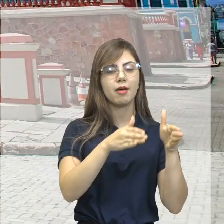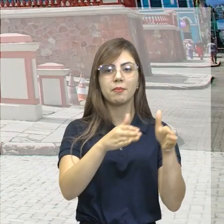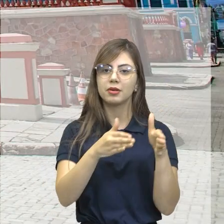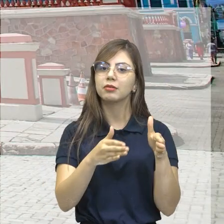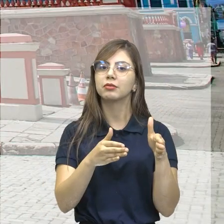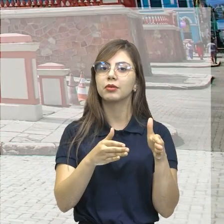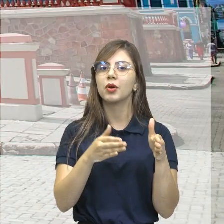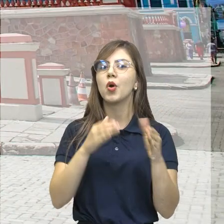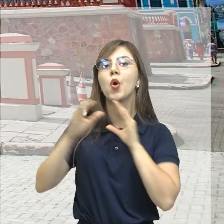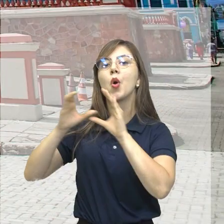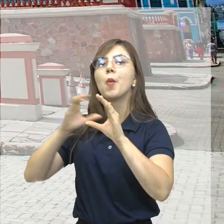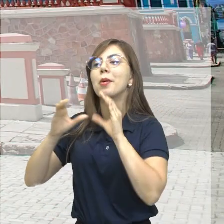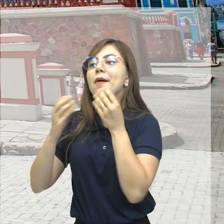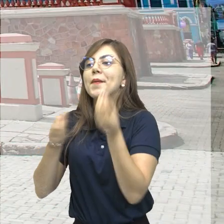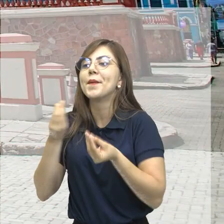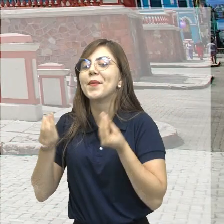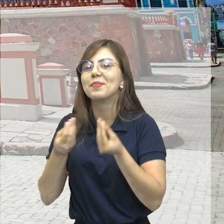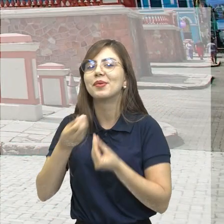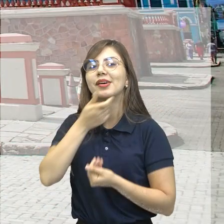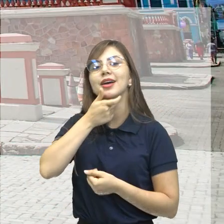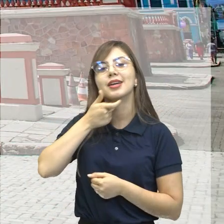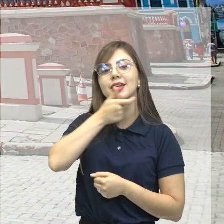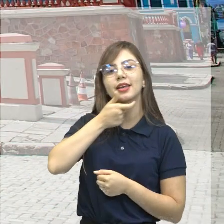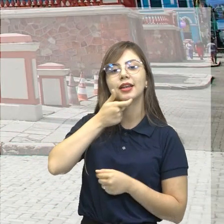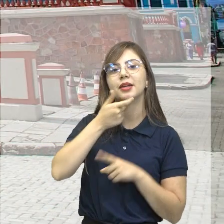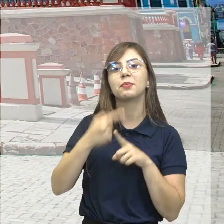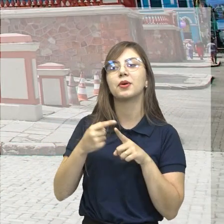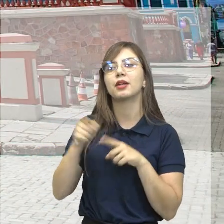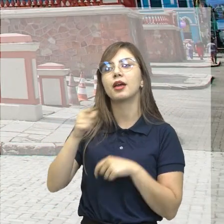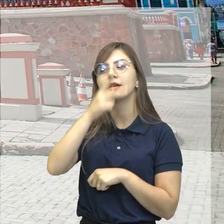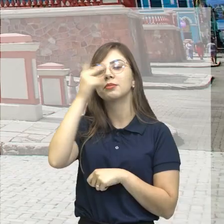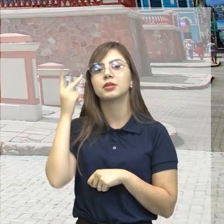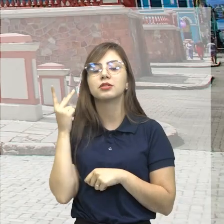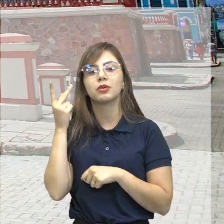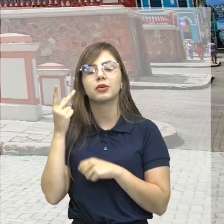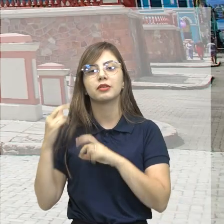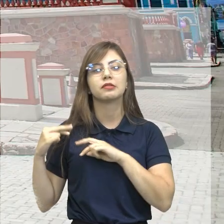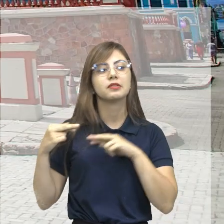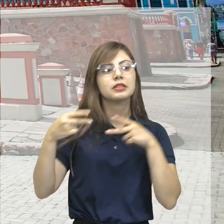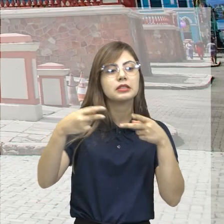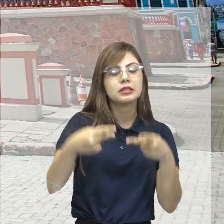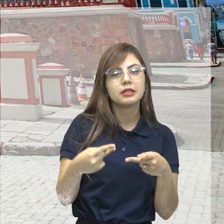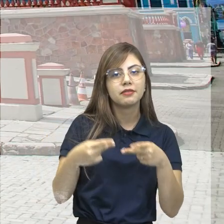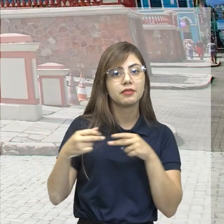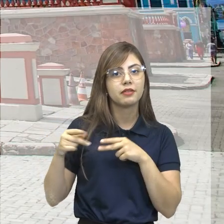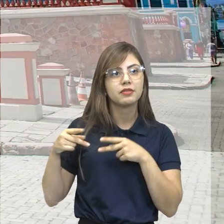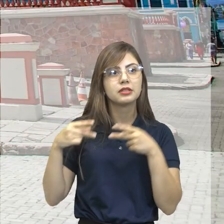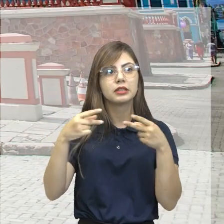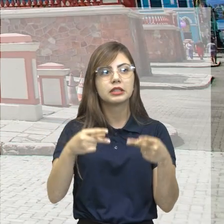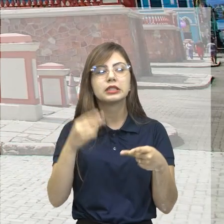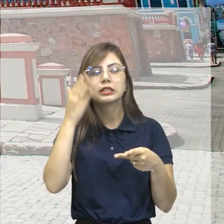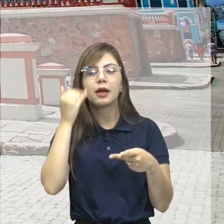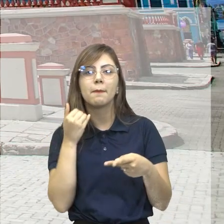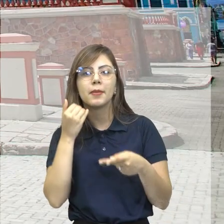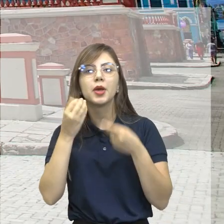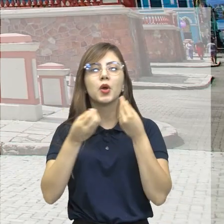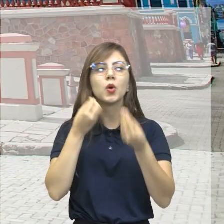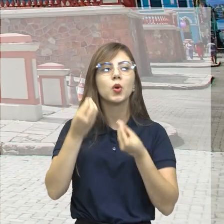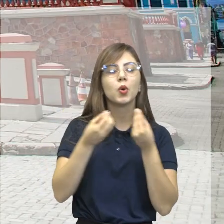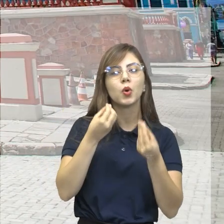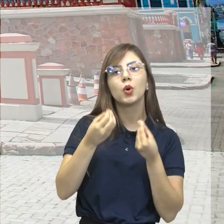inglês. Para quê? Para que os turistas possam entender os aspectos da nossa fauna, da